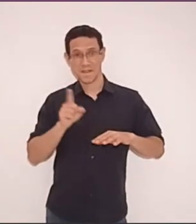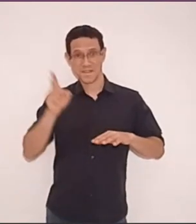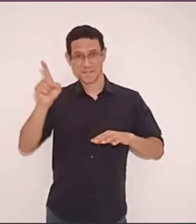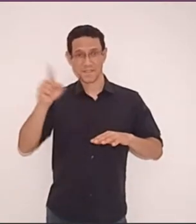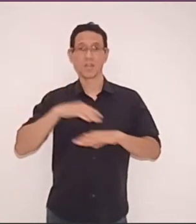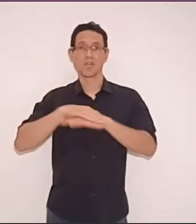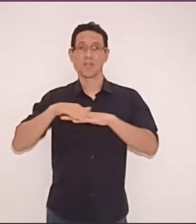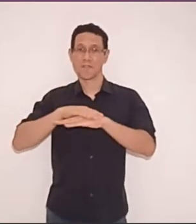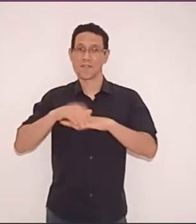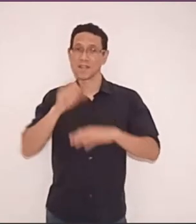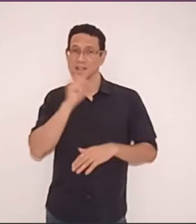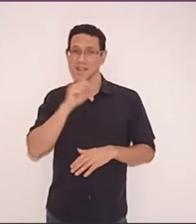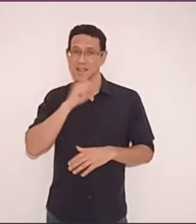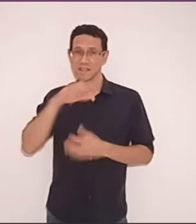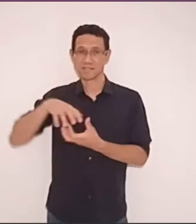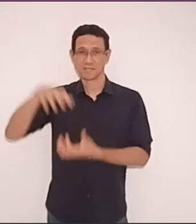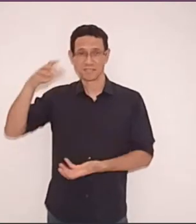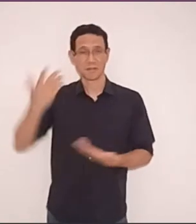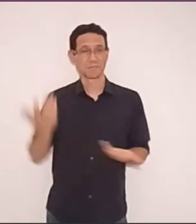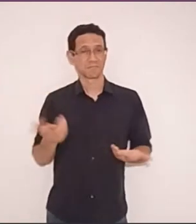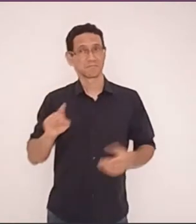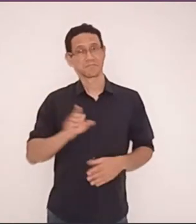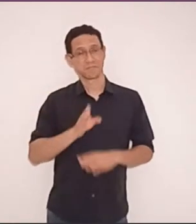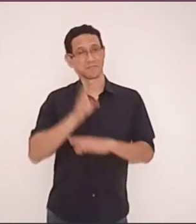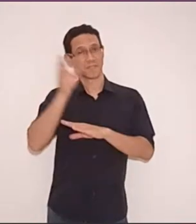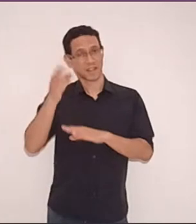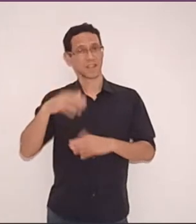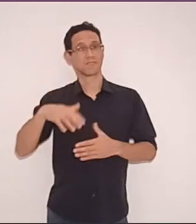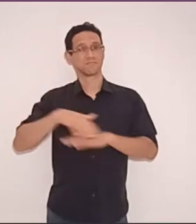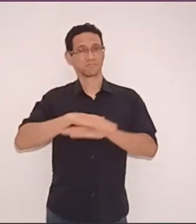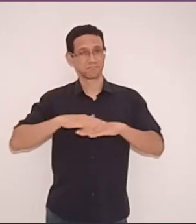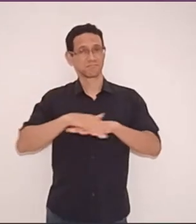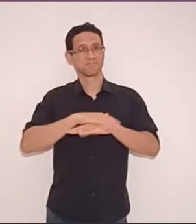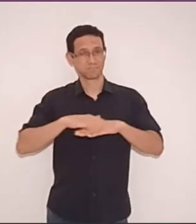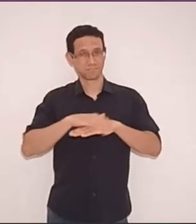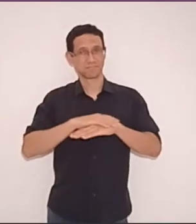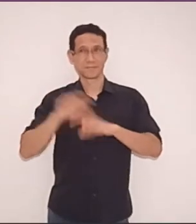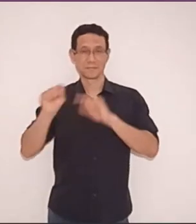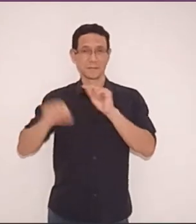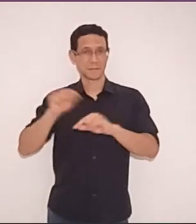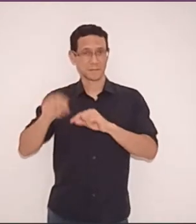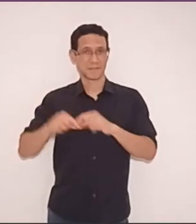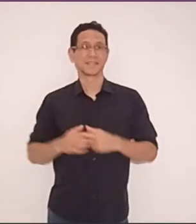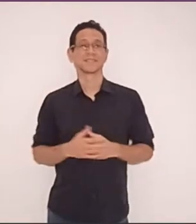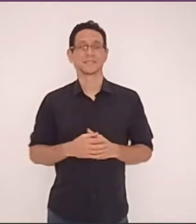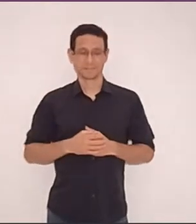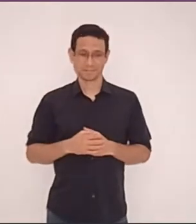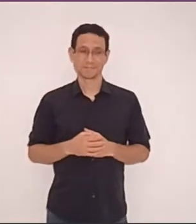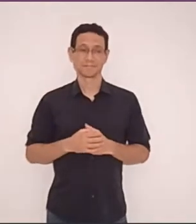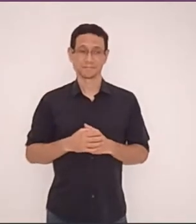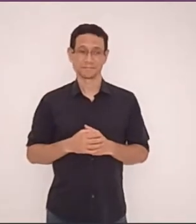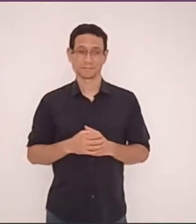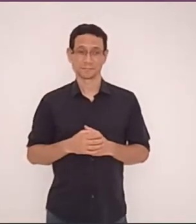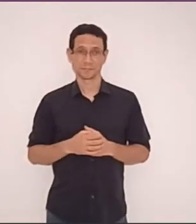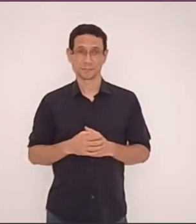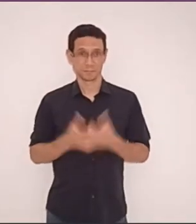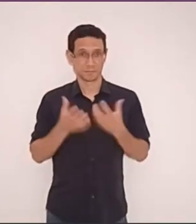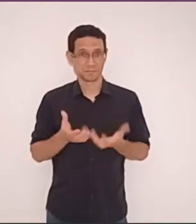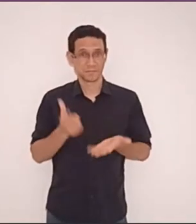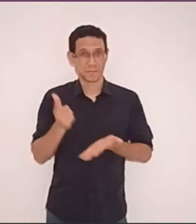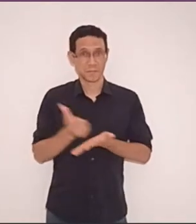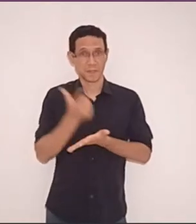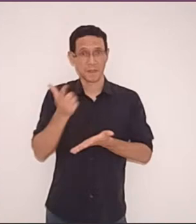conversa com mais velho vai no terreiro conversa com as mais velhas e começa com a mais velho tá e fica